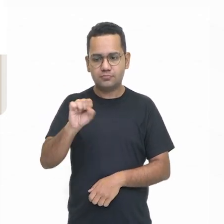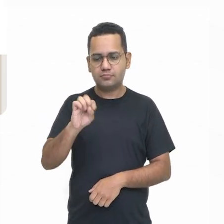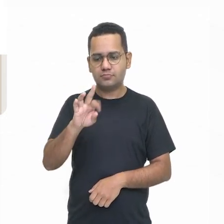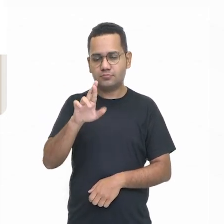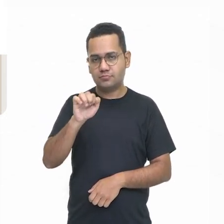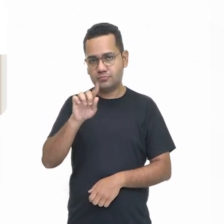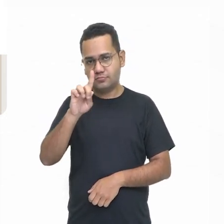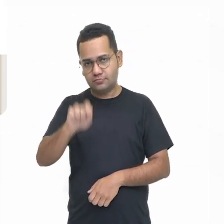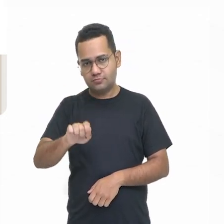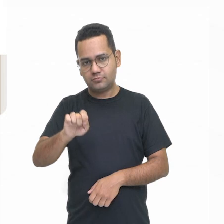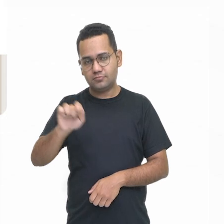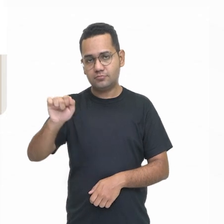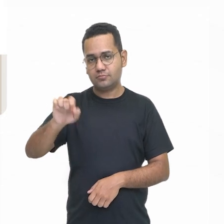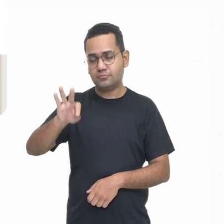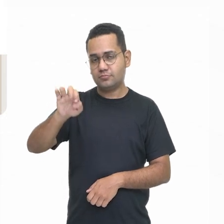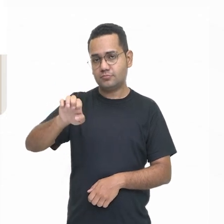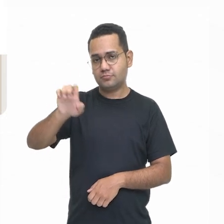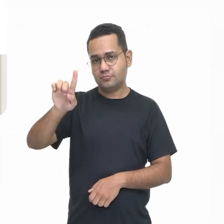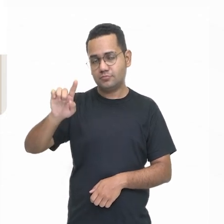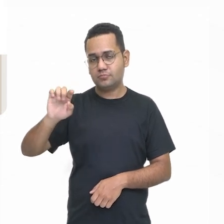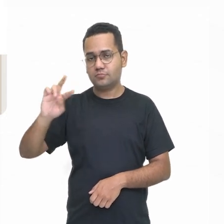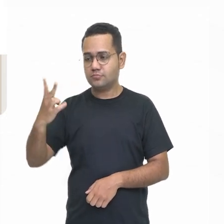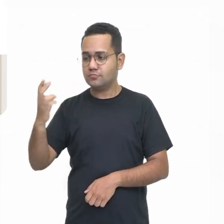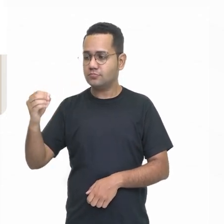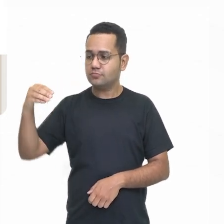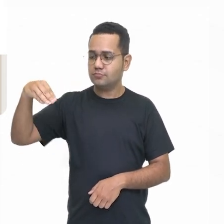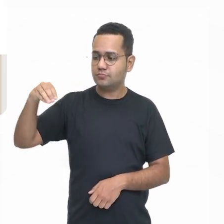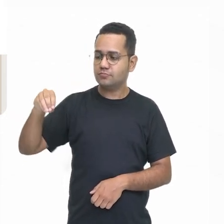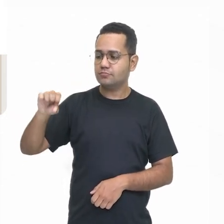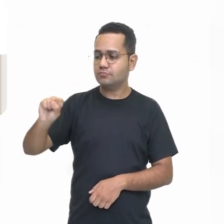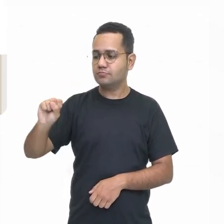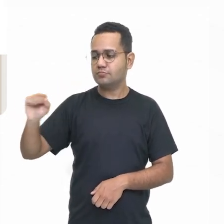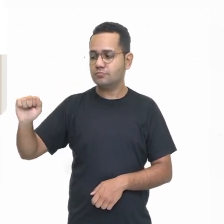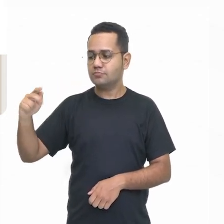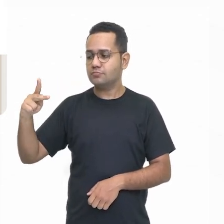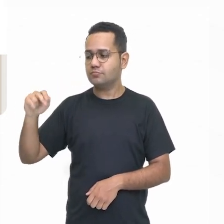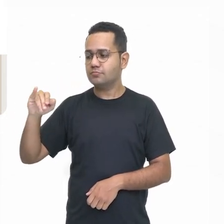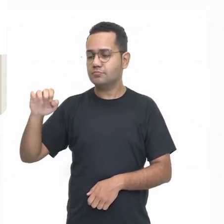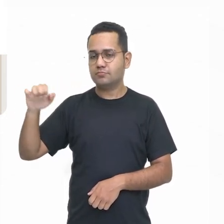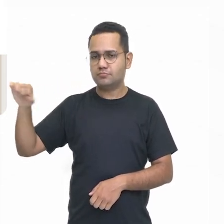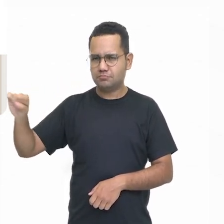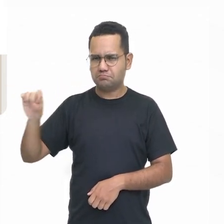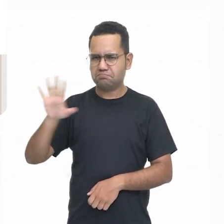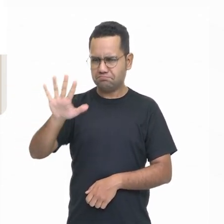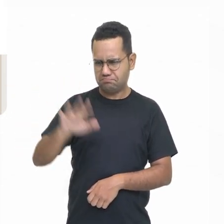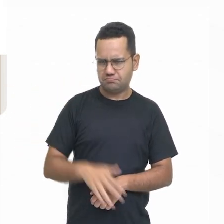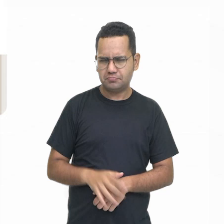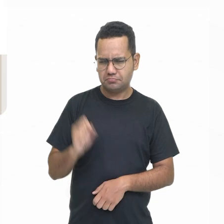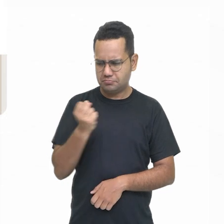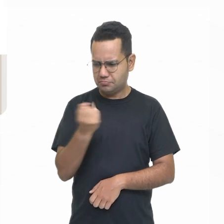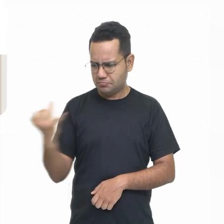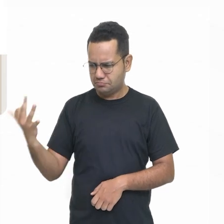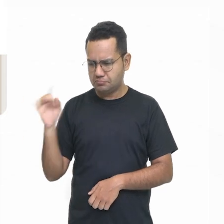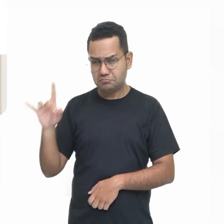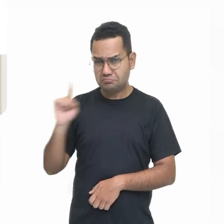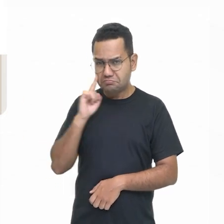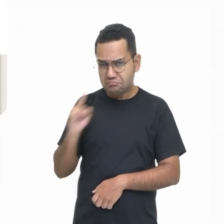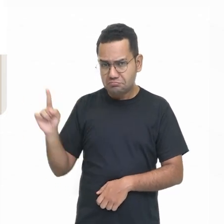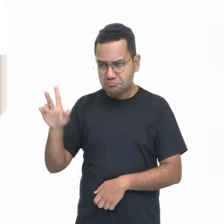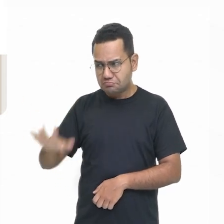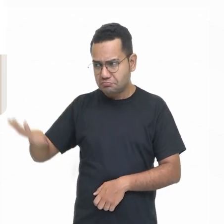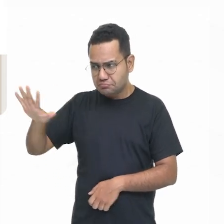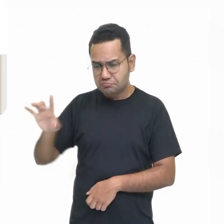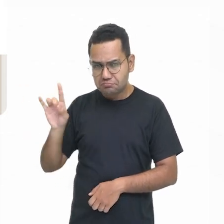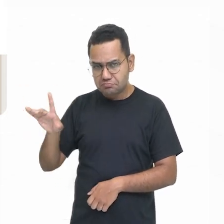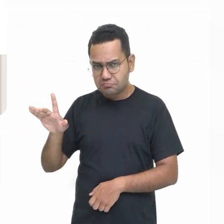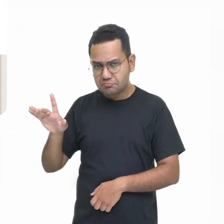Homo sapiens. E a imagem original não tem só esse número de integrantes, né? Então, a gente consegue observar